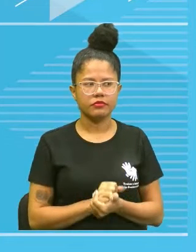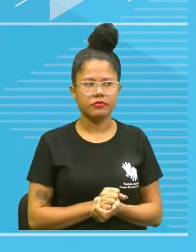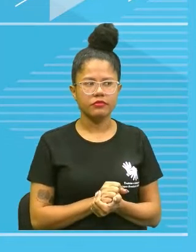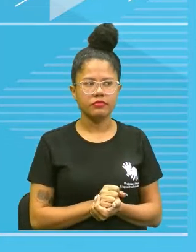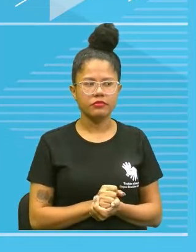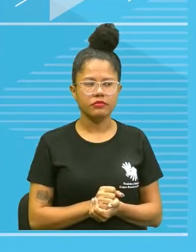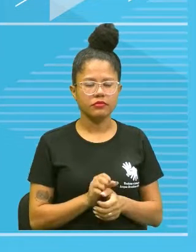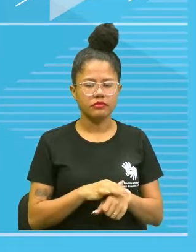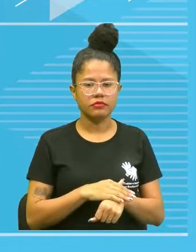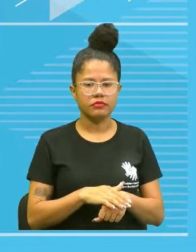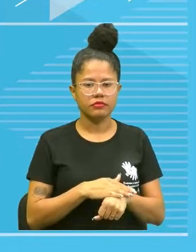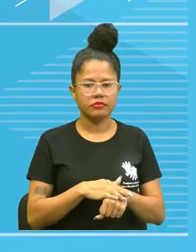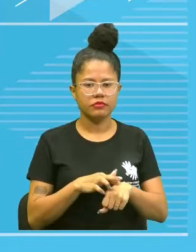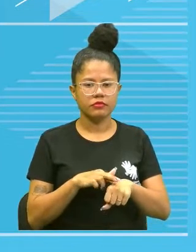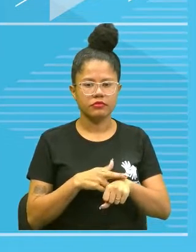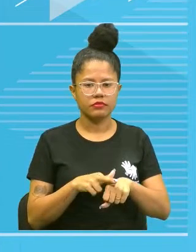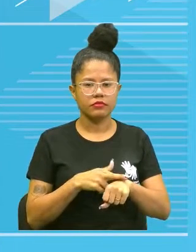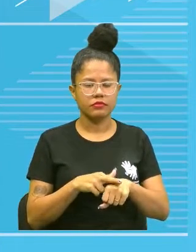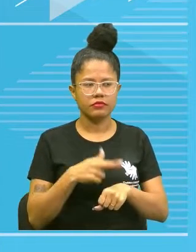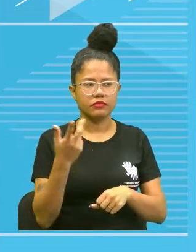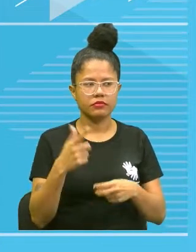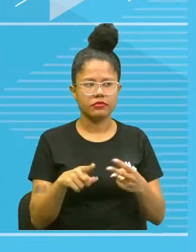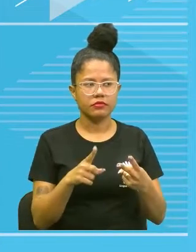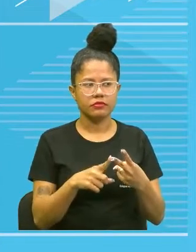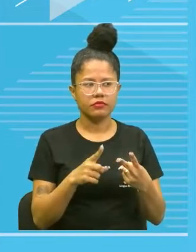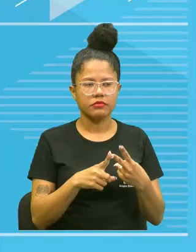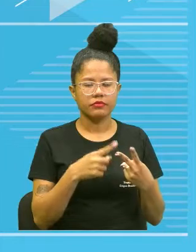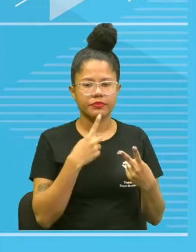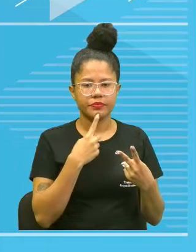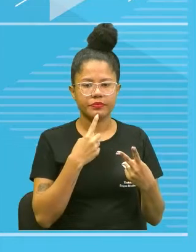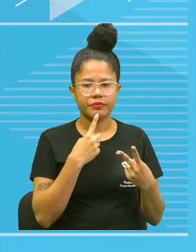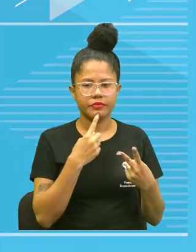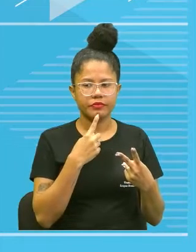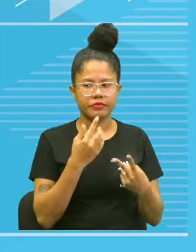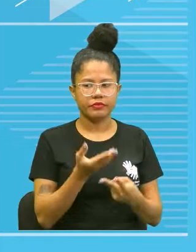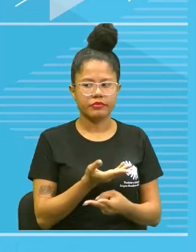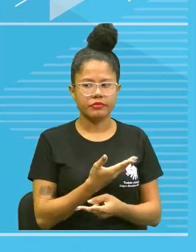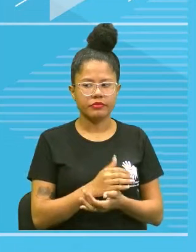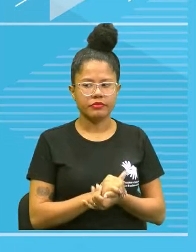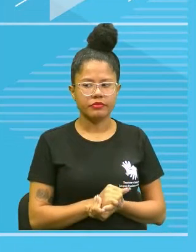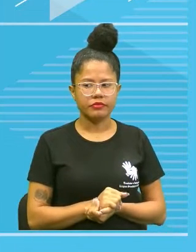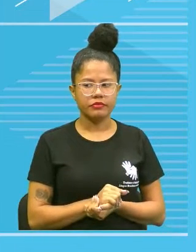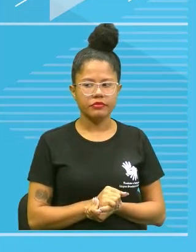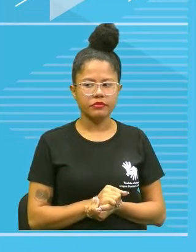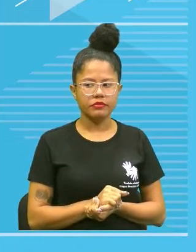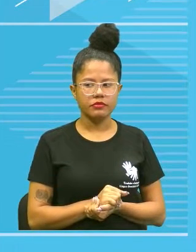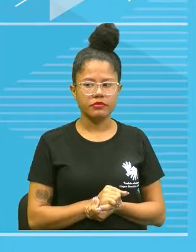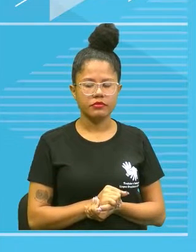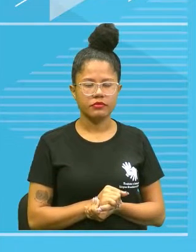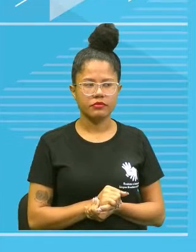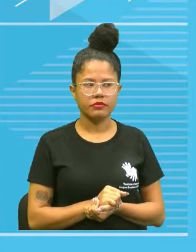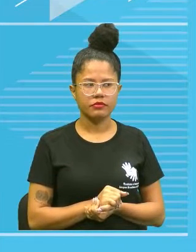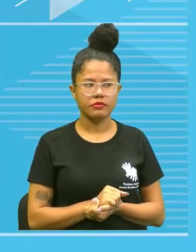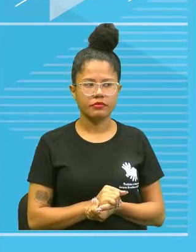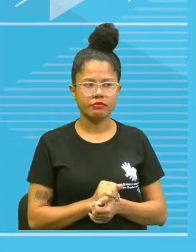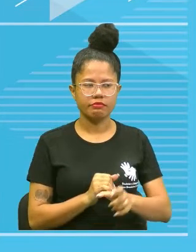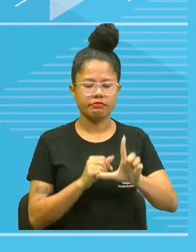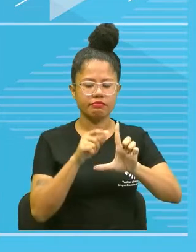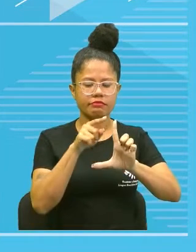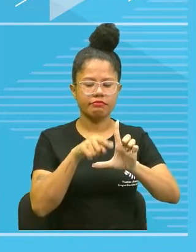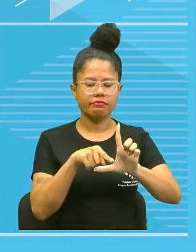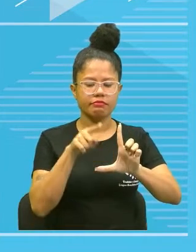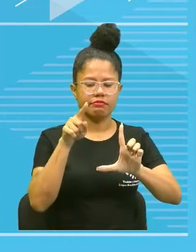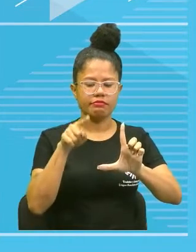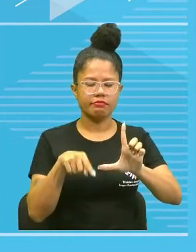de roxo e outra parte que eu vou botar de vermelho. Essa parte de roxo é essa parte abaixo das linhas